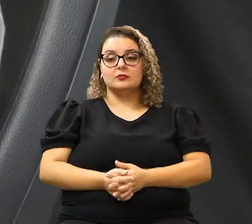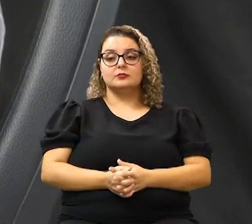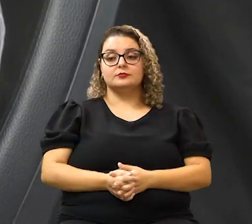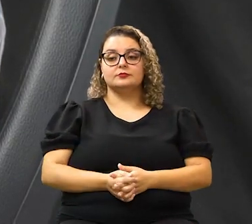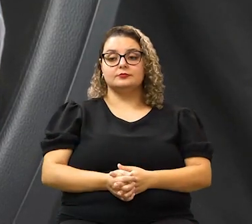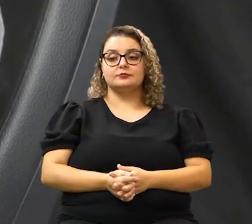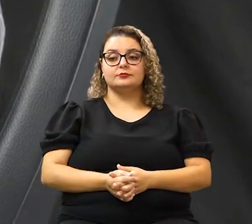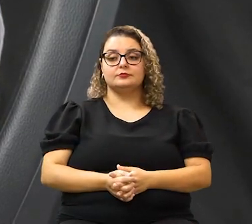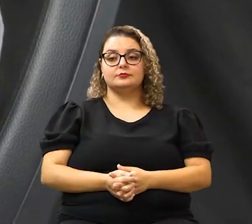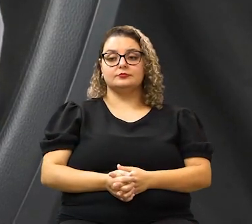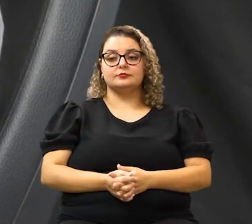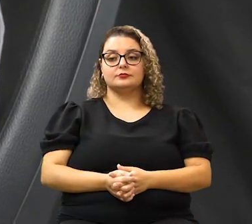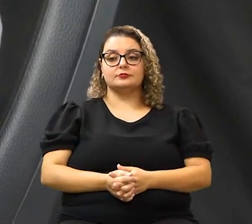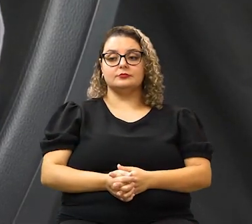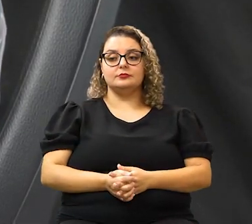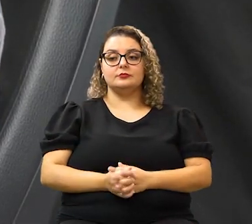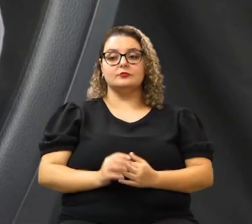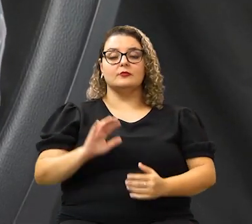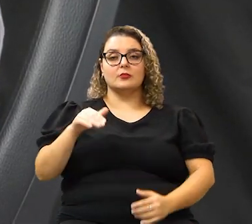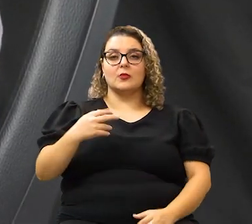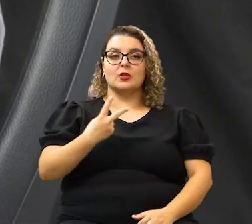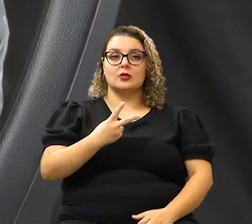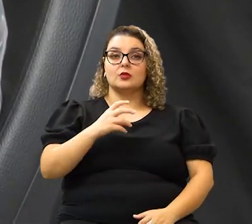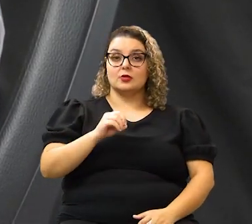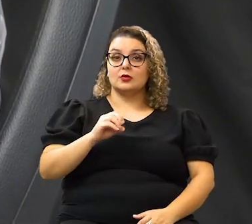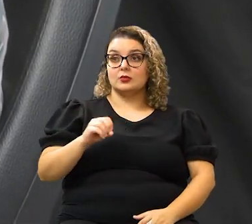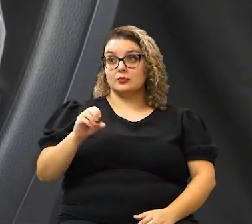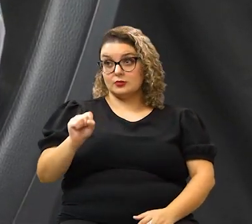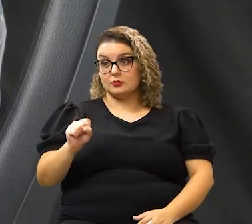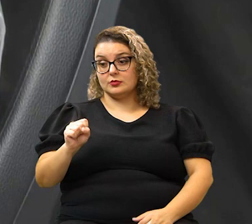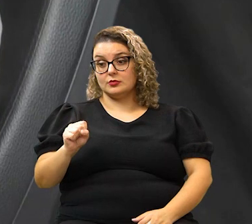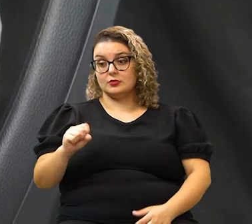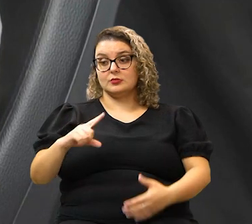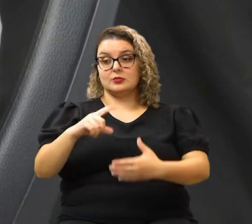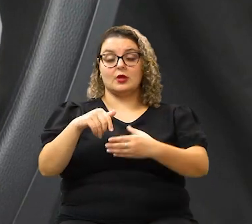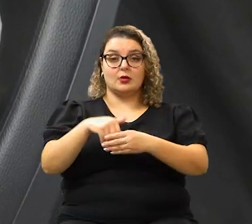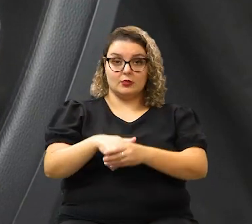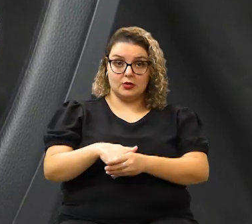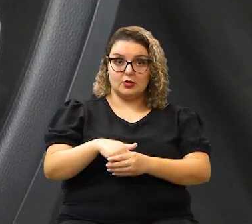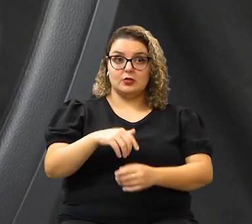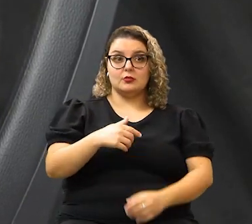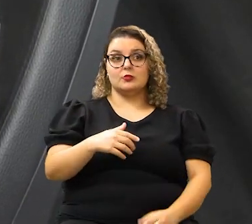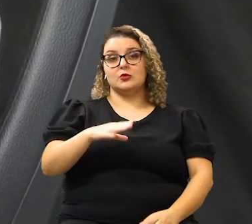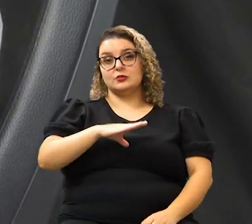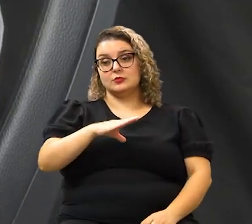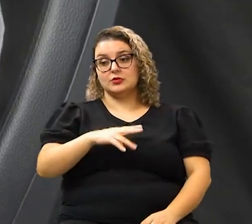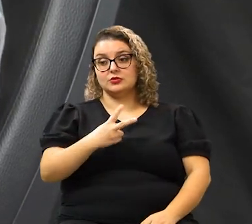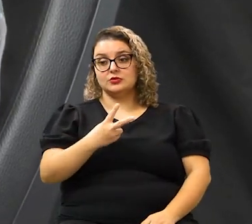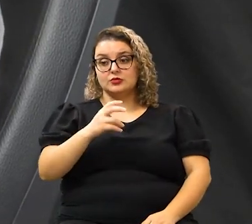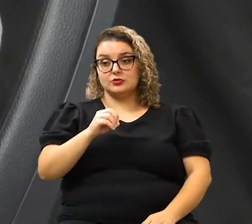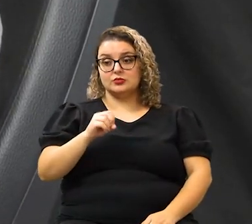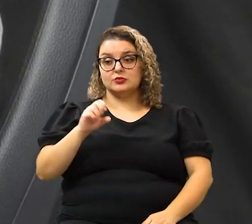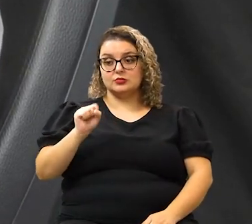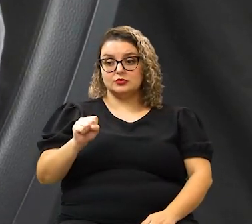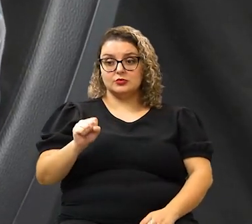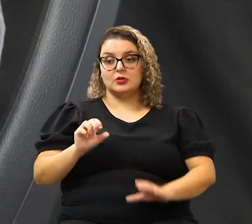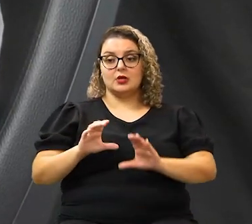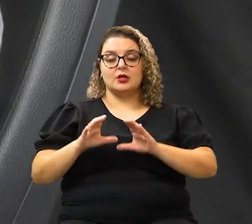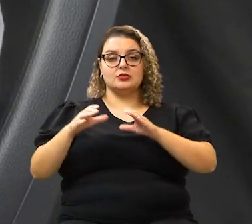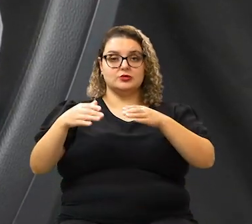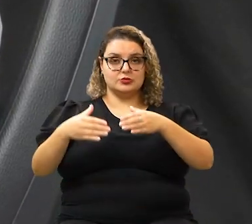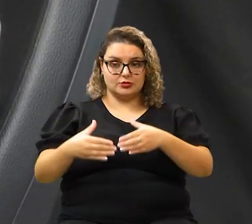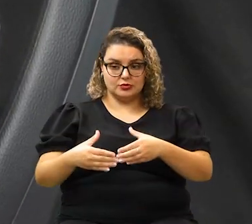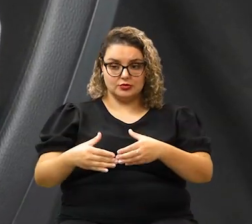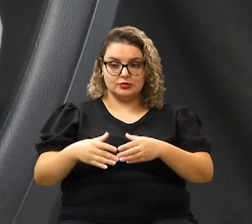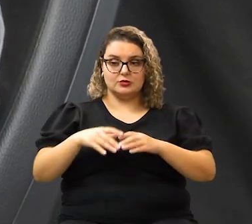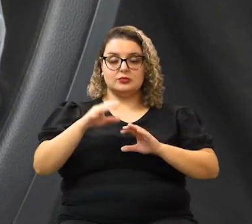em 2008, nas eleições municipais de 2008, esse grupo que eu me organizava,